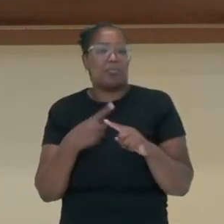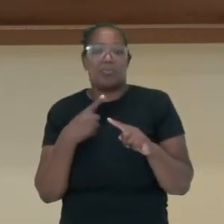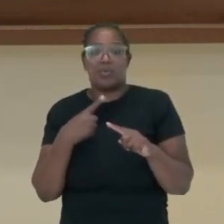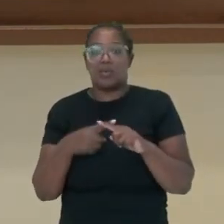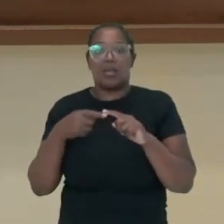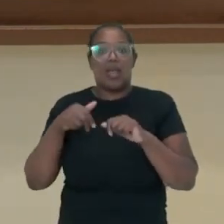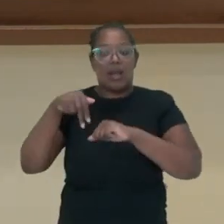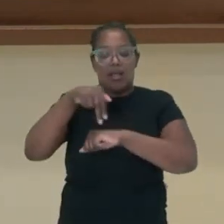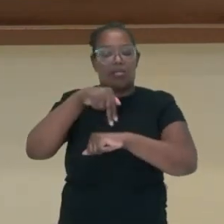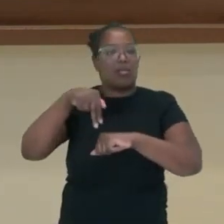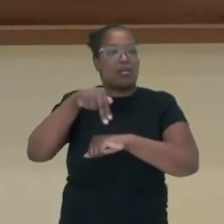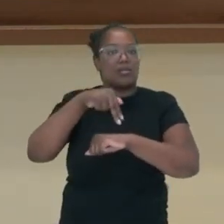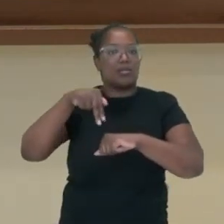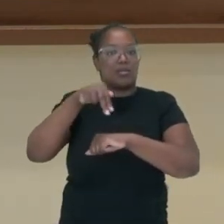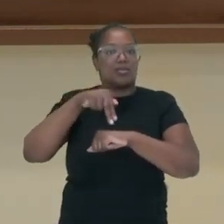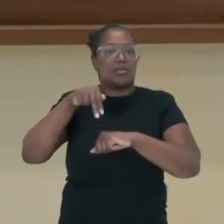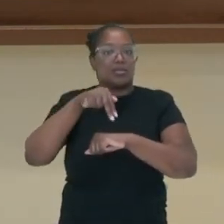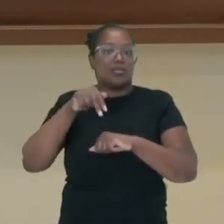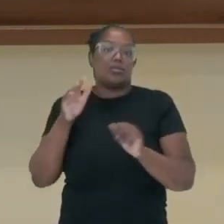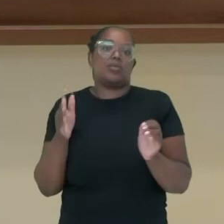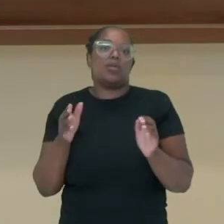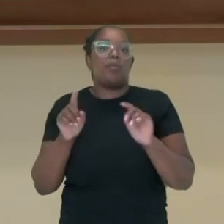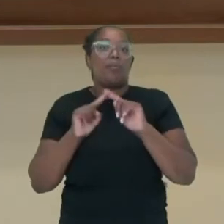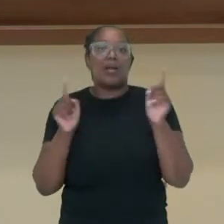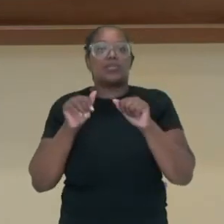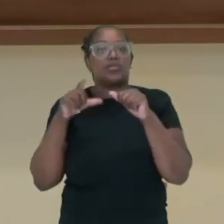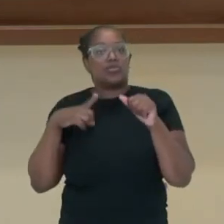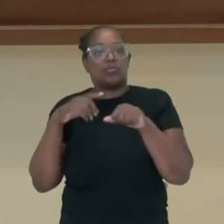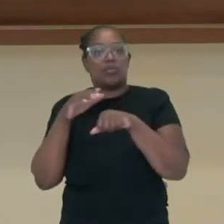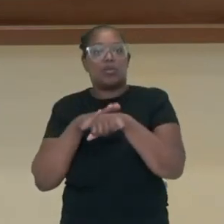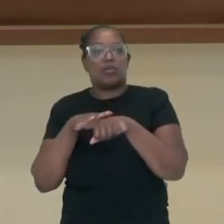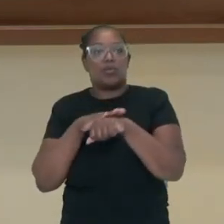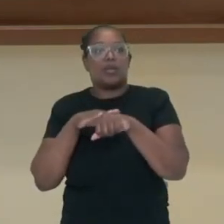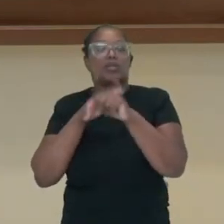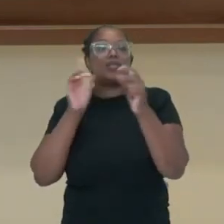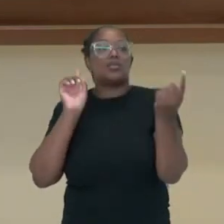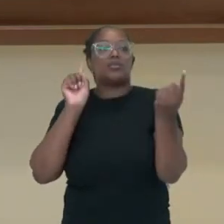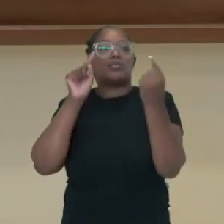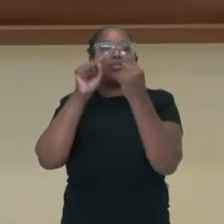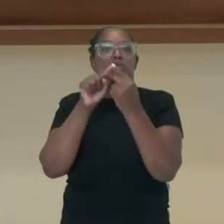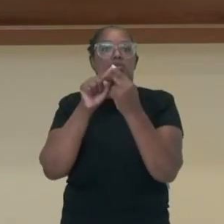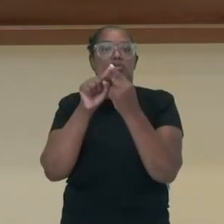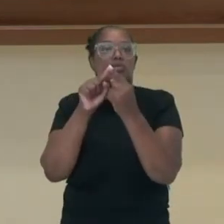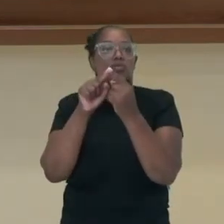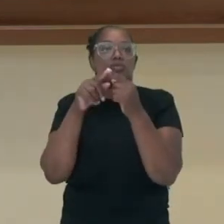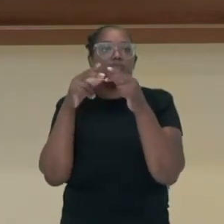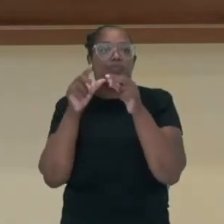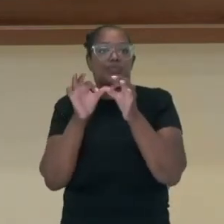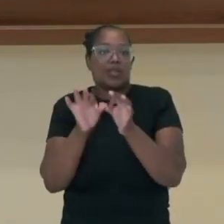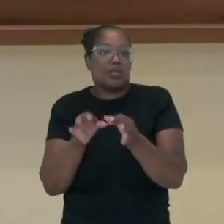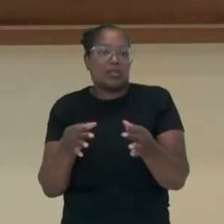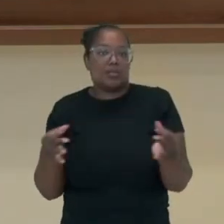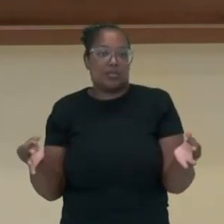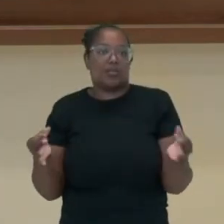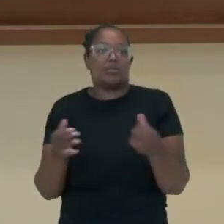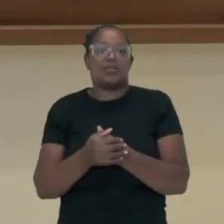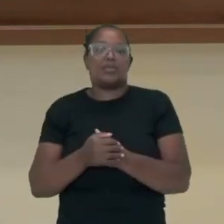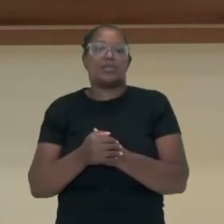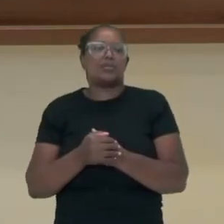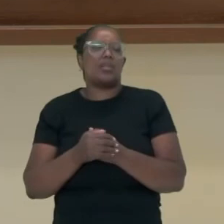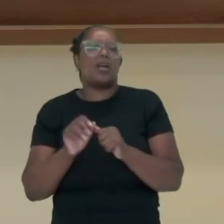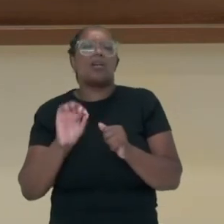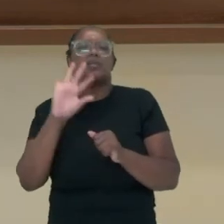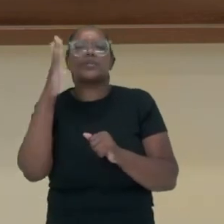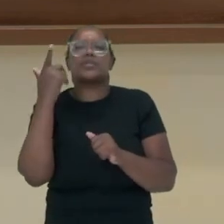nação, a uma conversa com um objetivo em comum ou por uma ideologia ou em outra. Infelizmente, isso